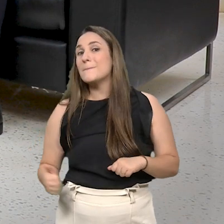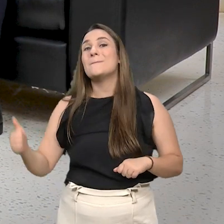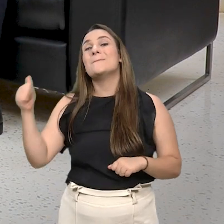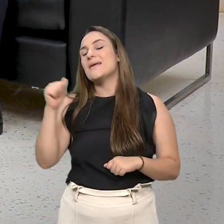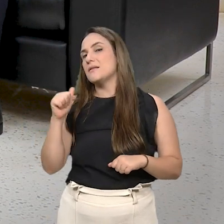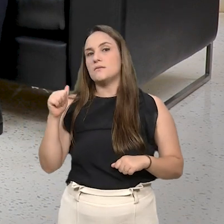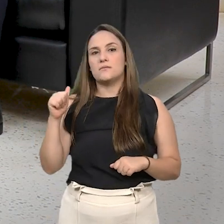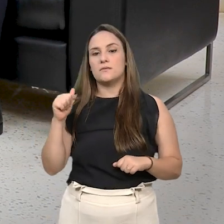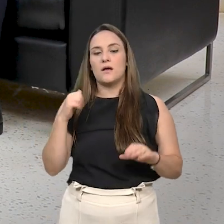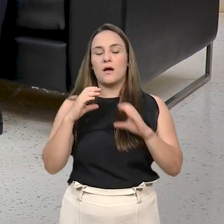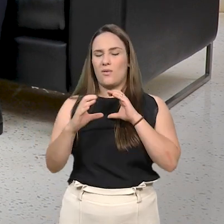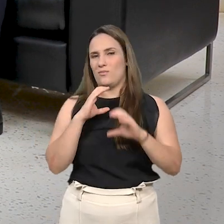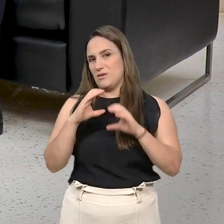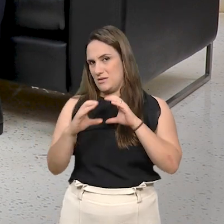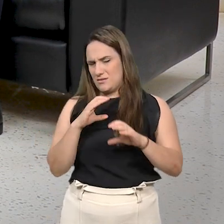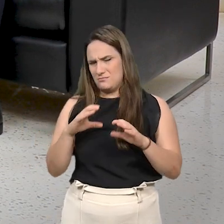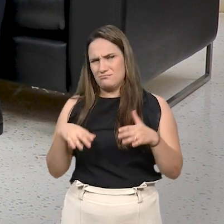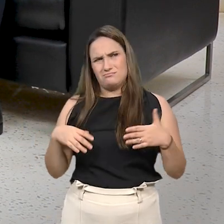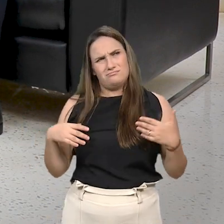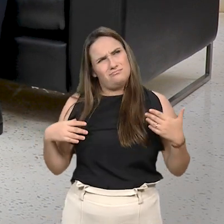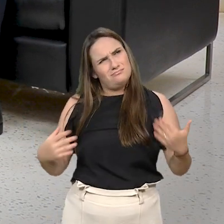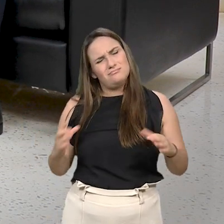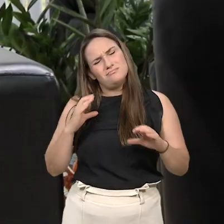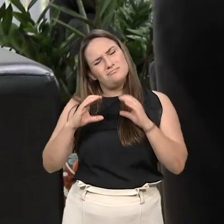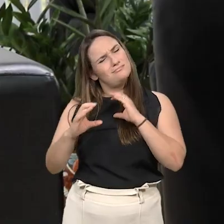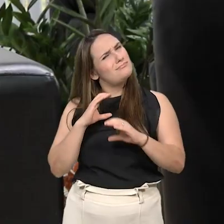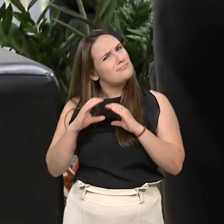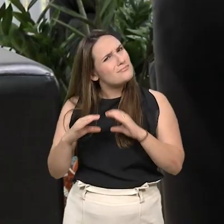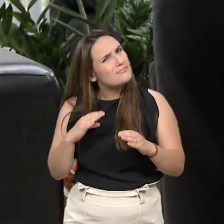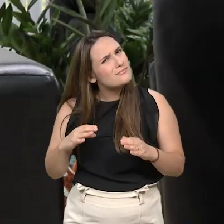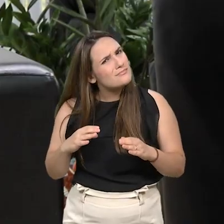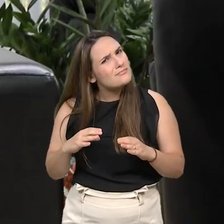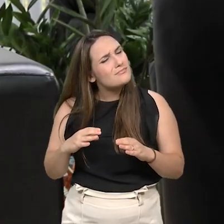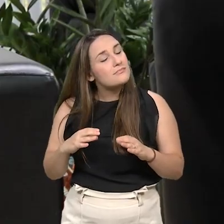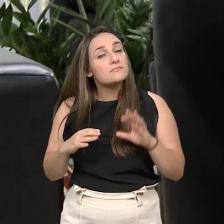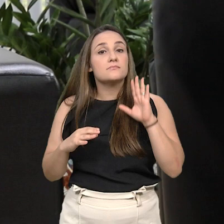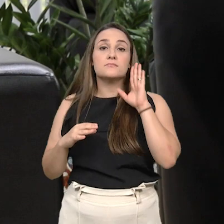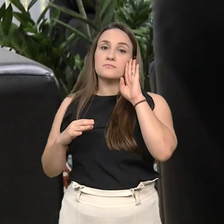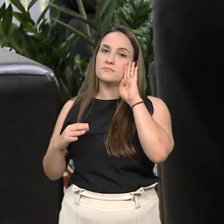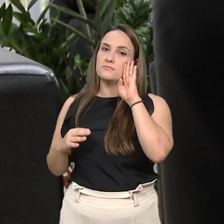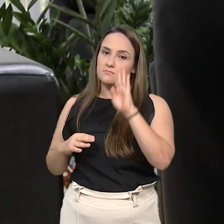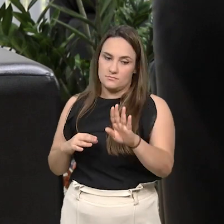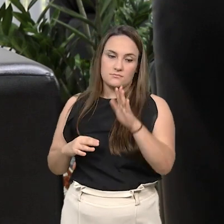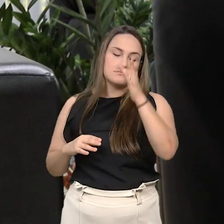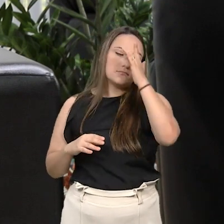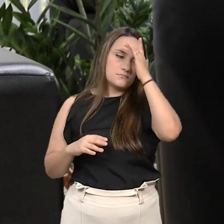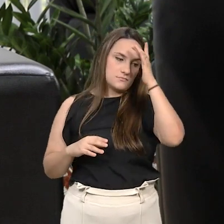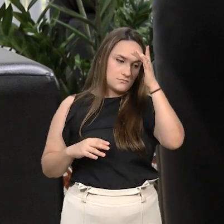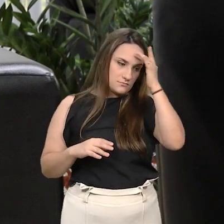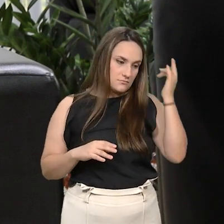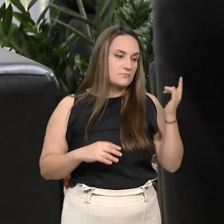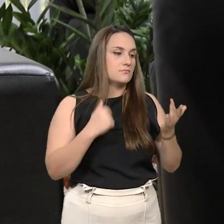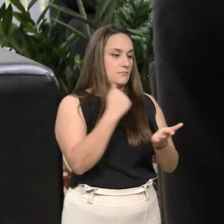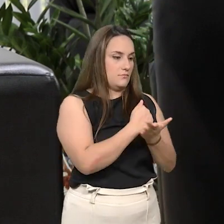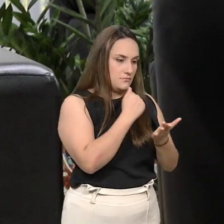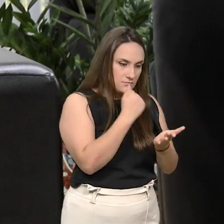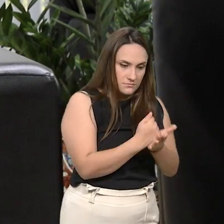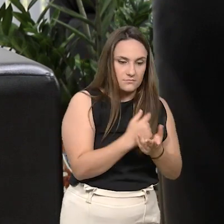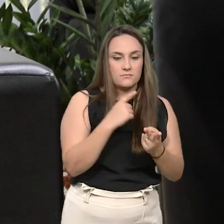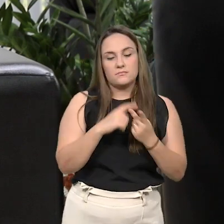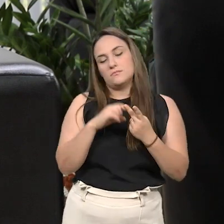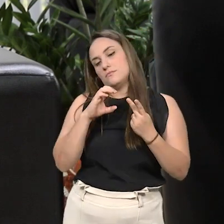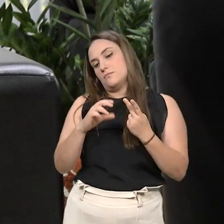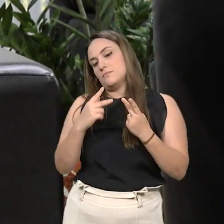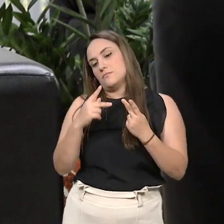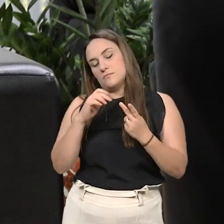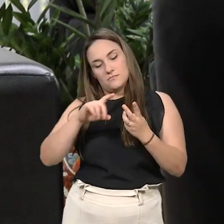melhorar a comunicação. Como assim a comunicação? Entre os atores, entre cartórios e